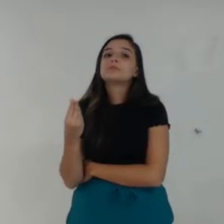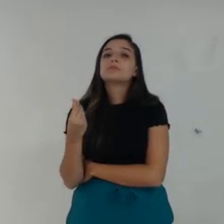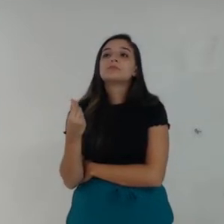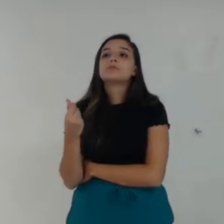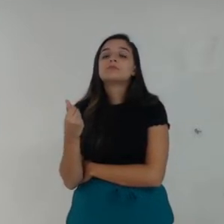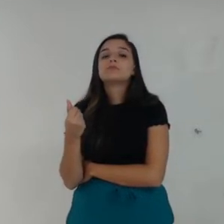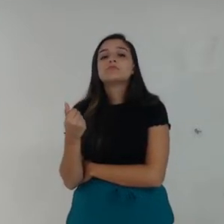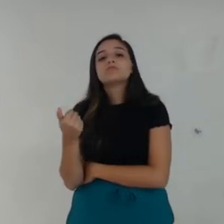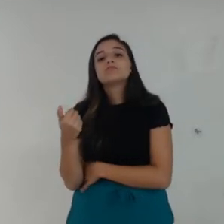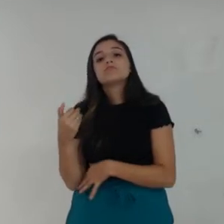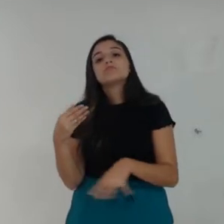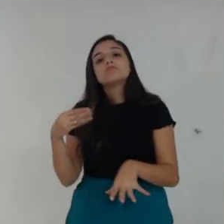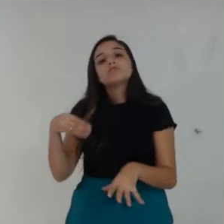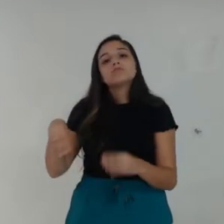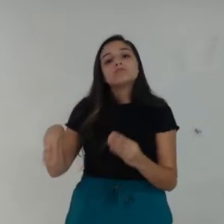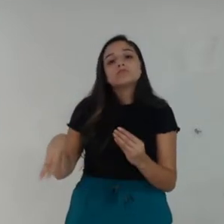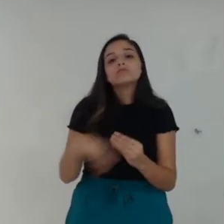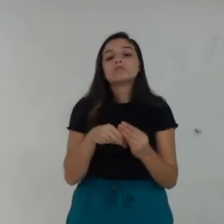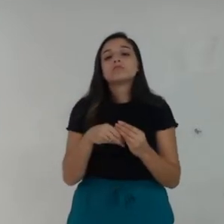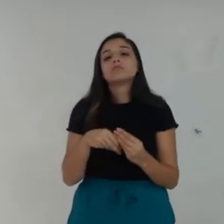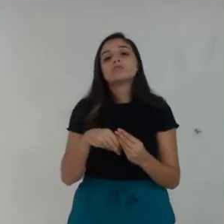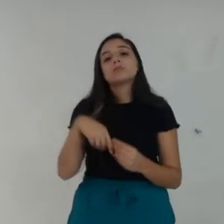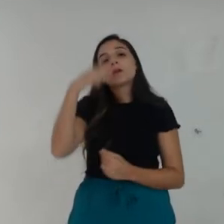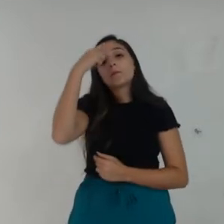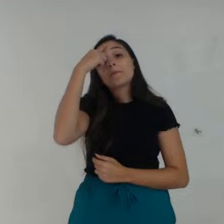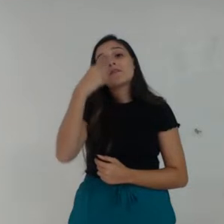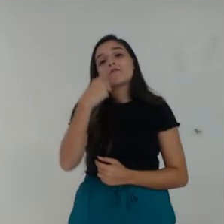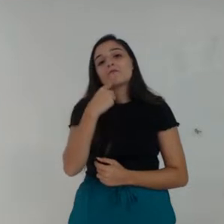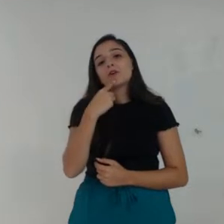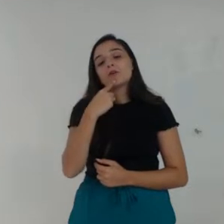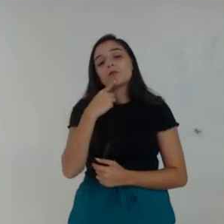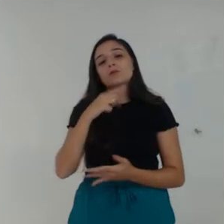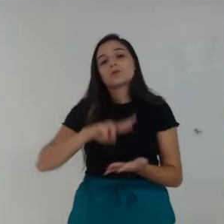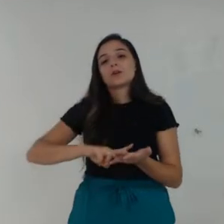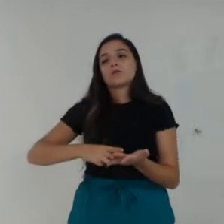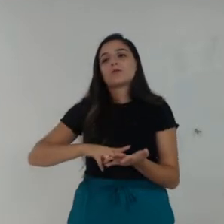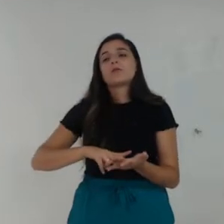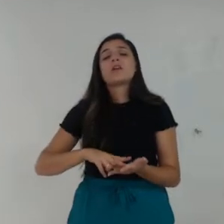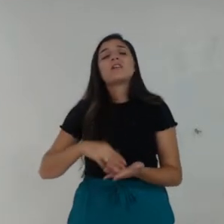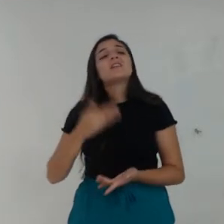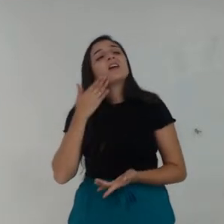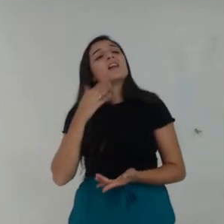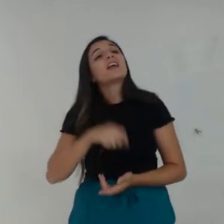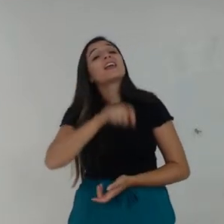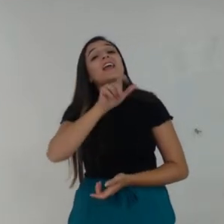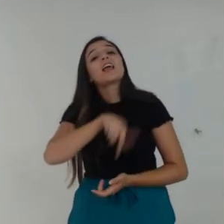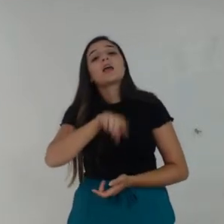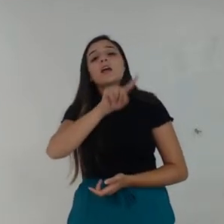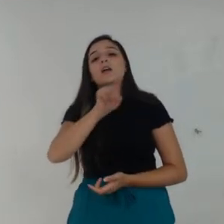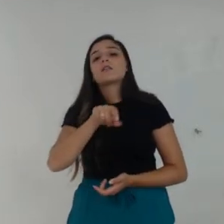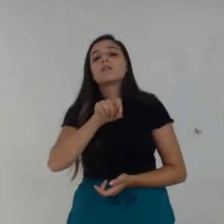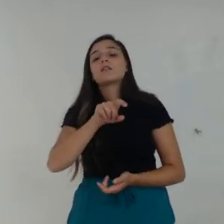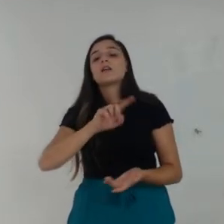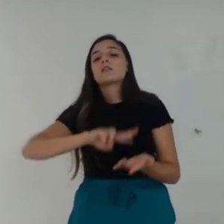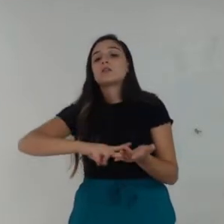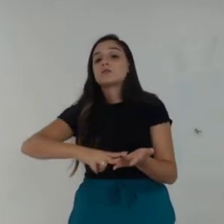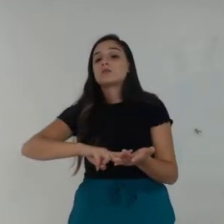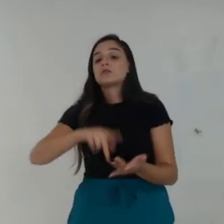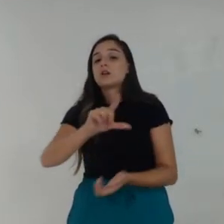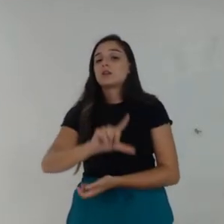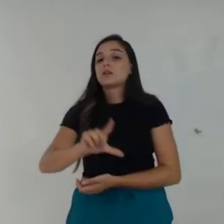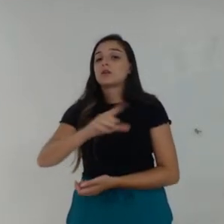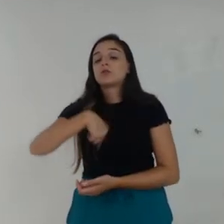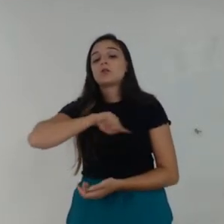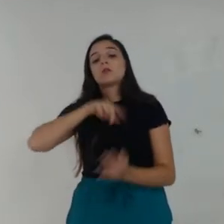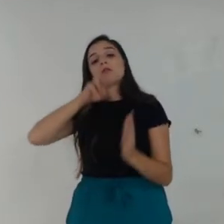composição, né, do perfil do tradutor. Nós temos que entender quem são essas pessoas que estão traduzindo a literatura que a gente